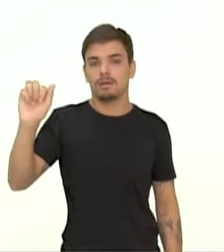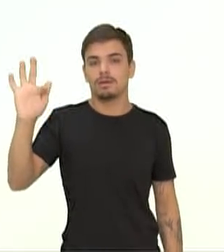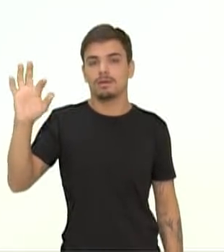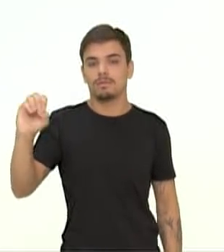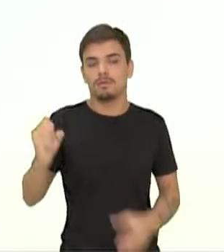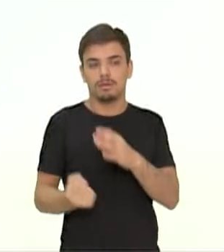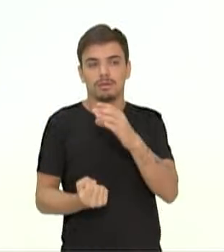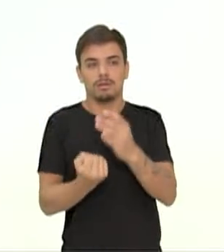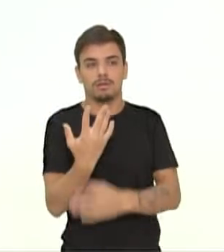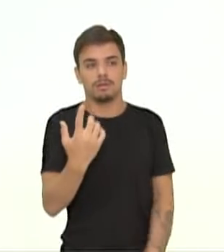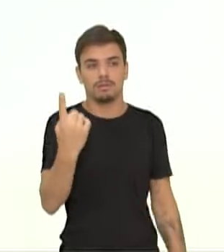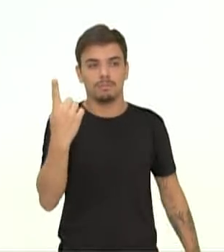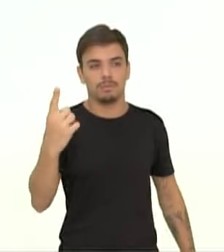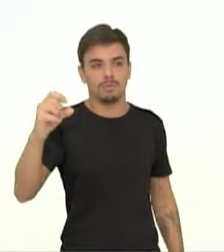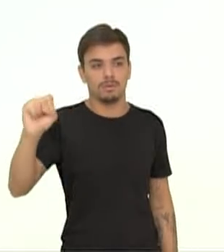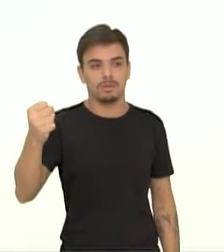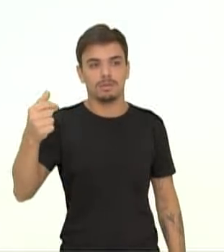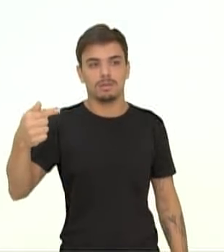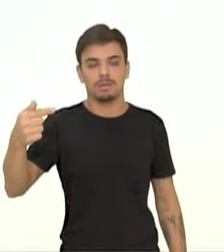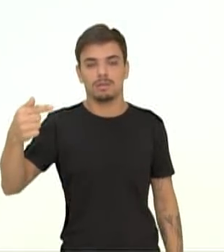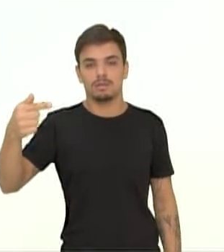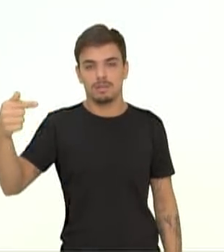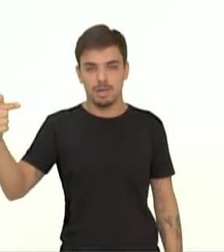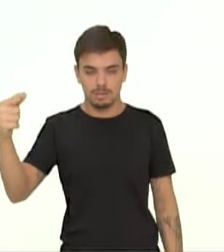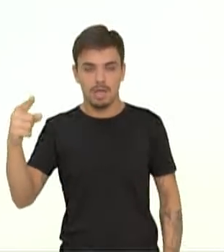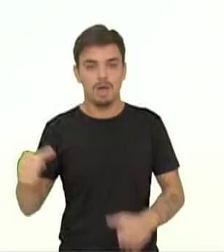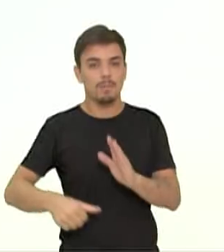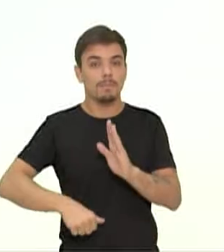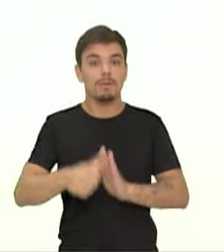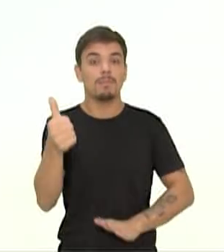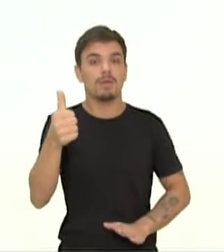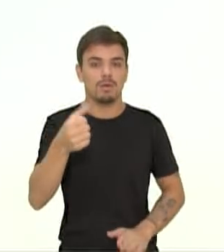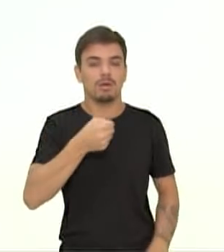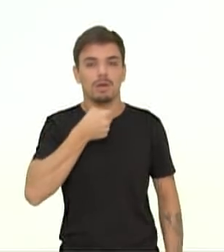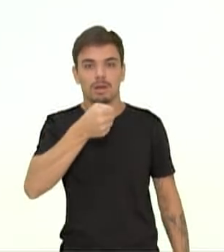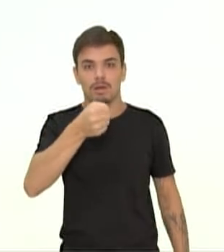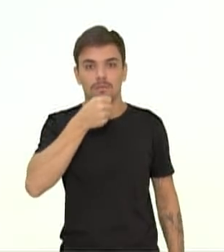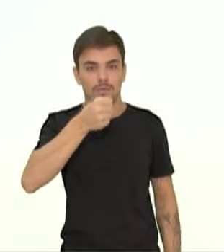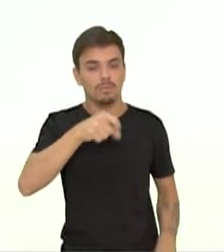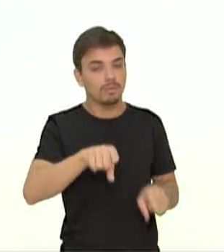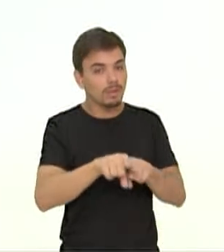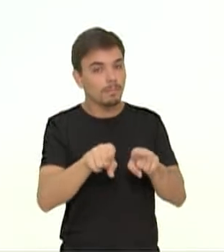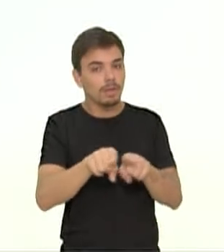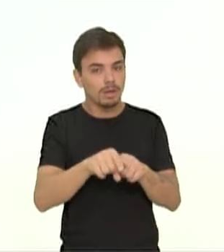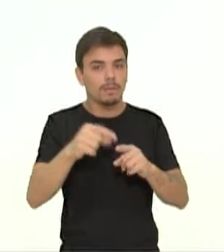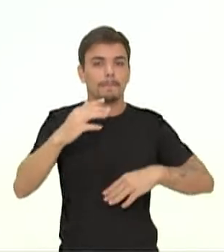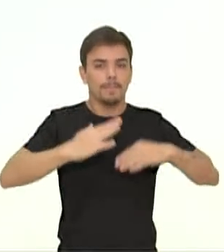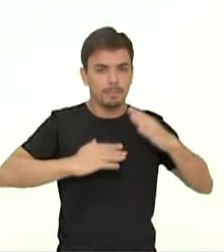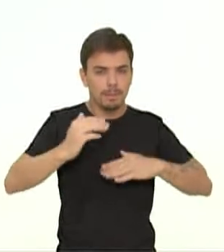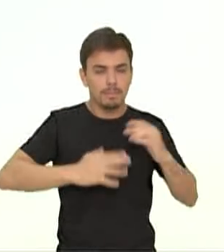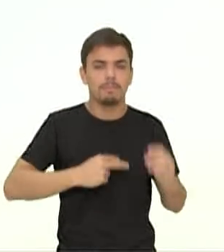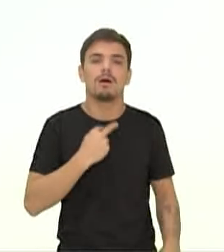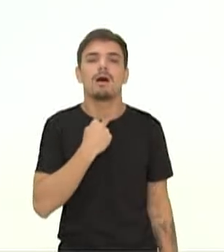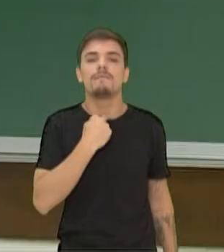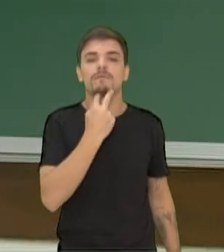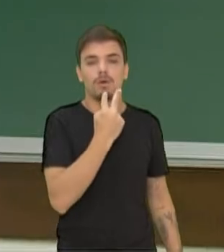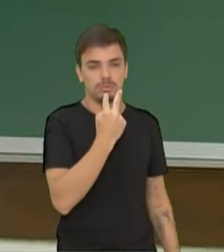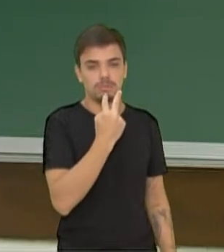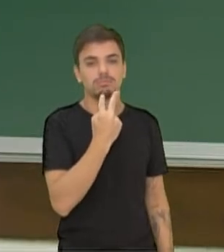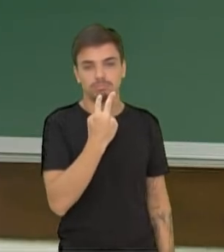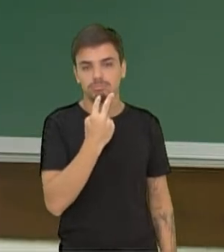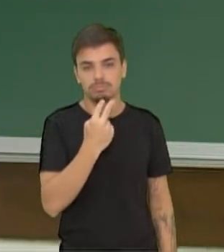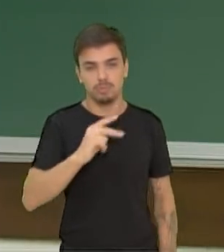em 1877, foi o primeiro que gravou e reproduziu a voz humana, então.